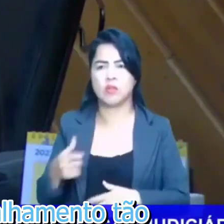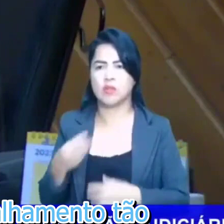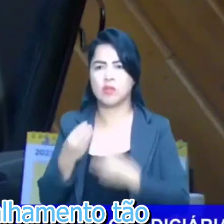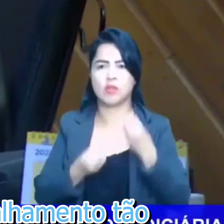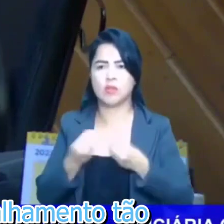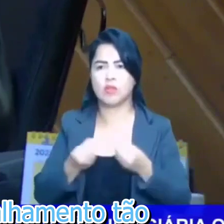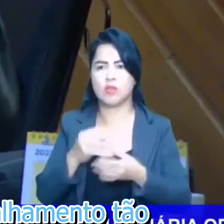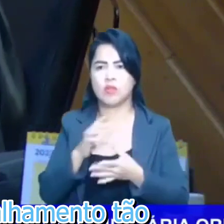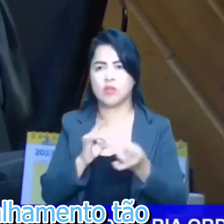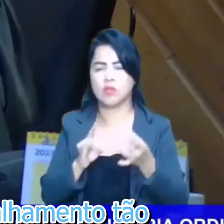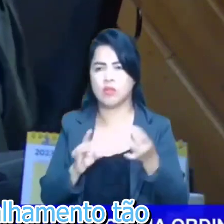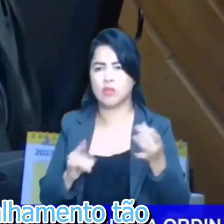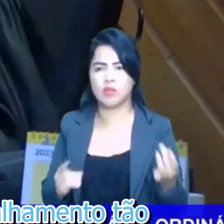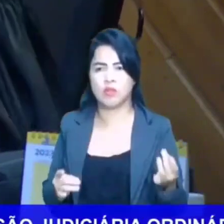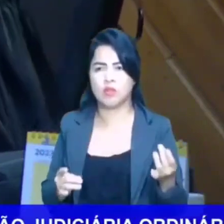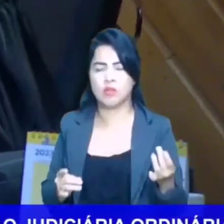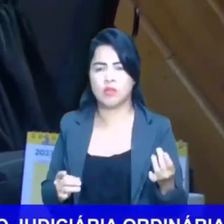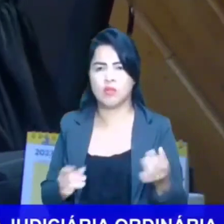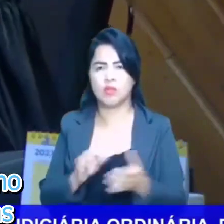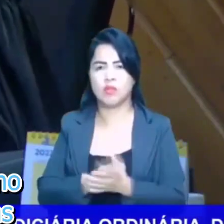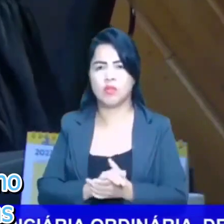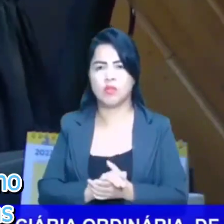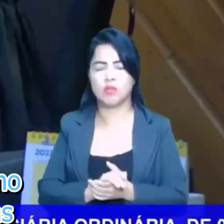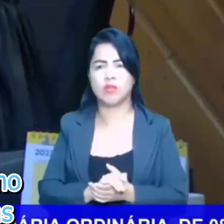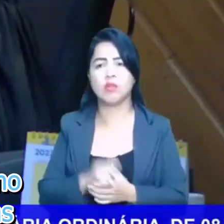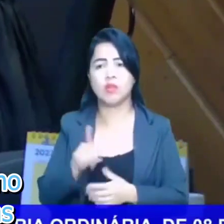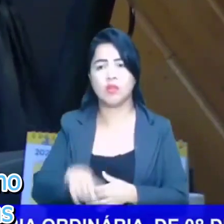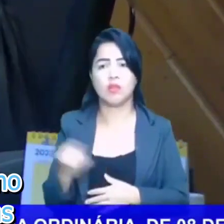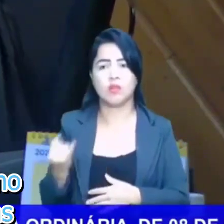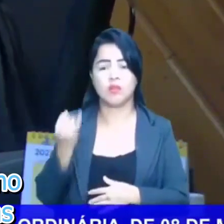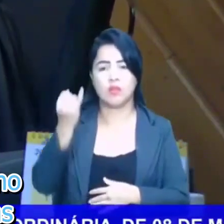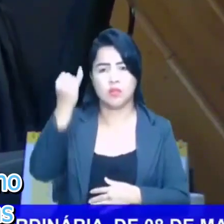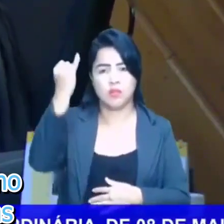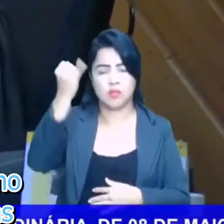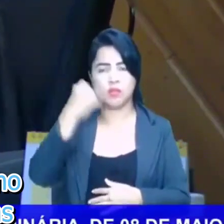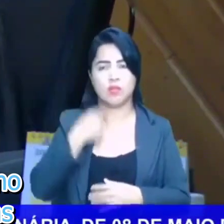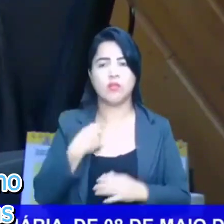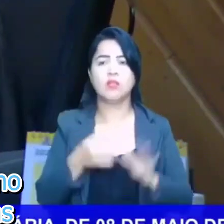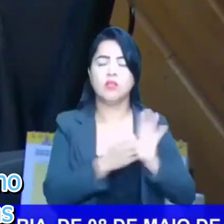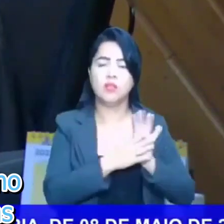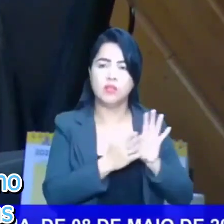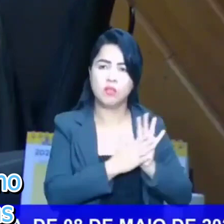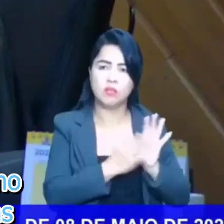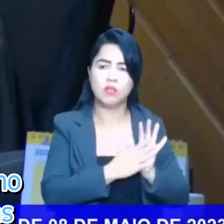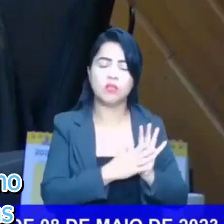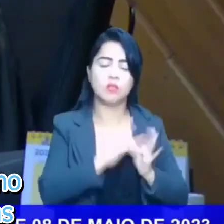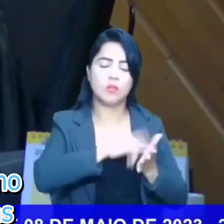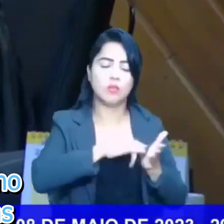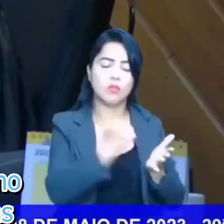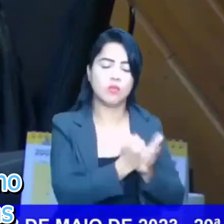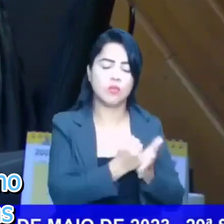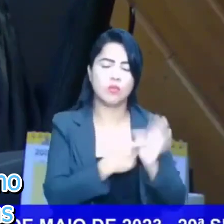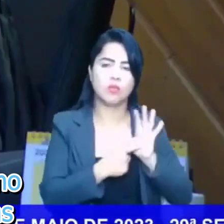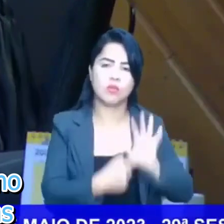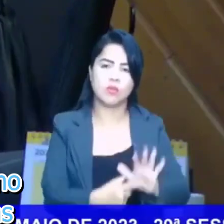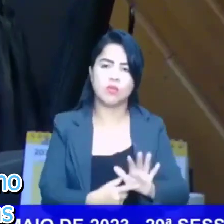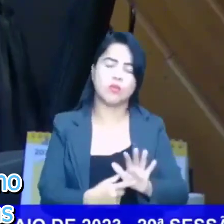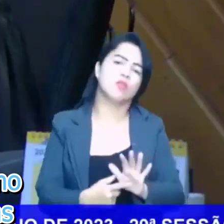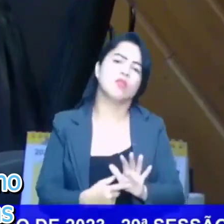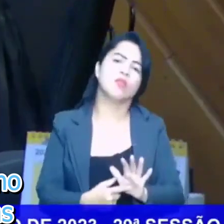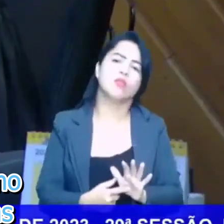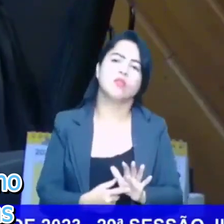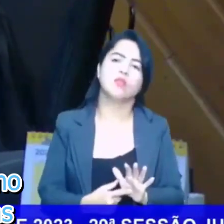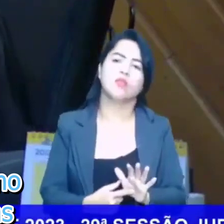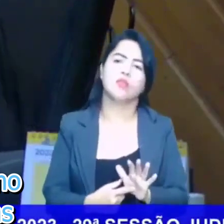como fazer um detalhamento tão preciso. O importante é que se faça referência, né, no documento que aparelhou